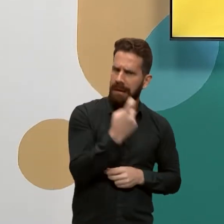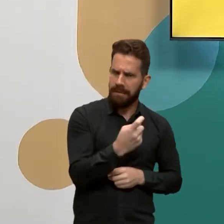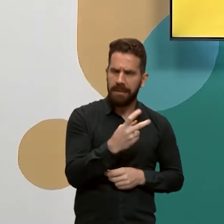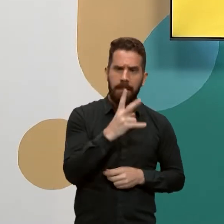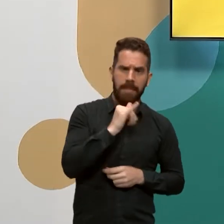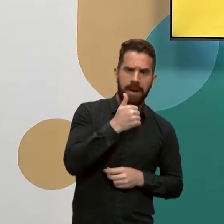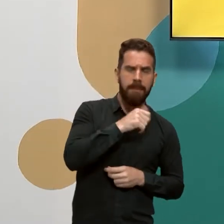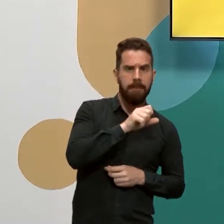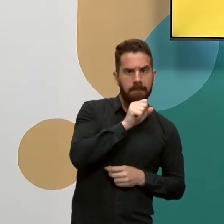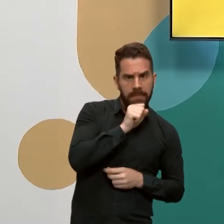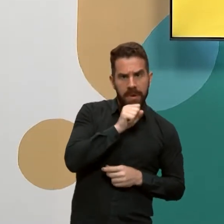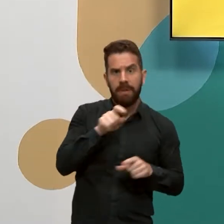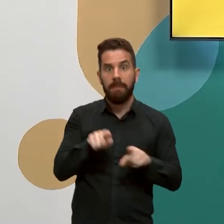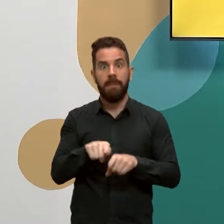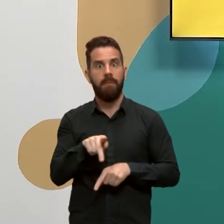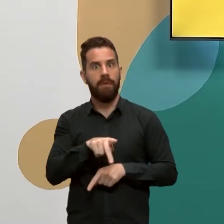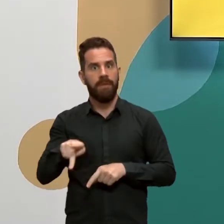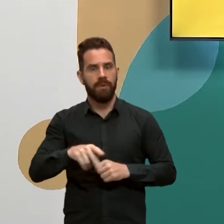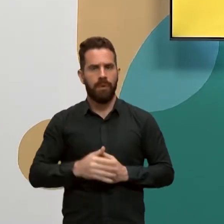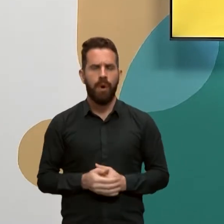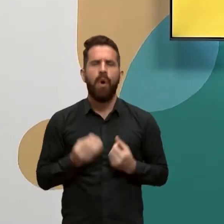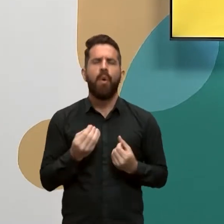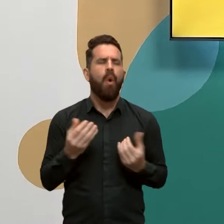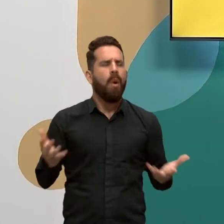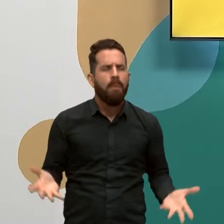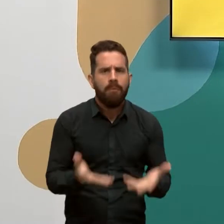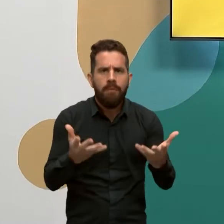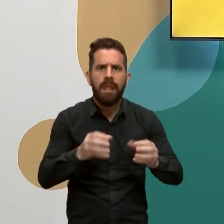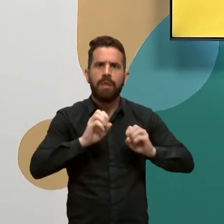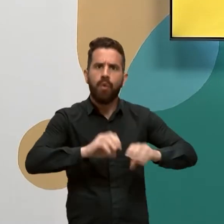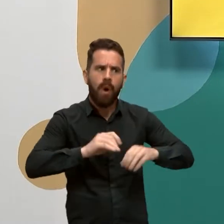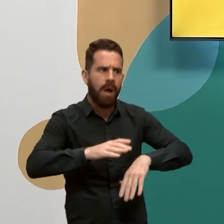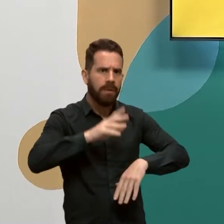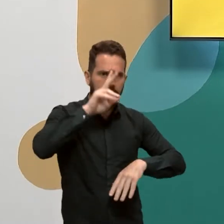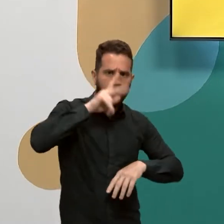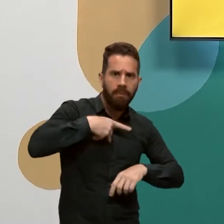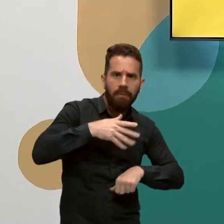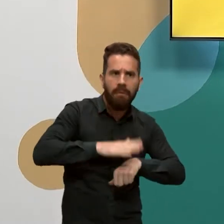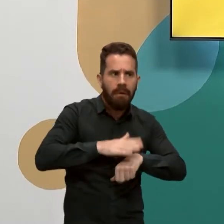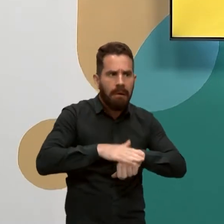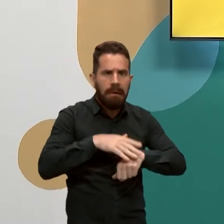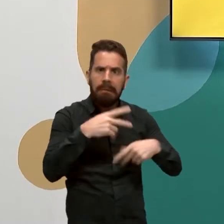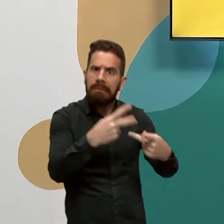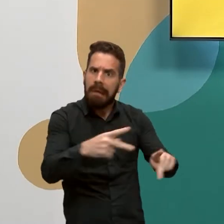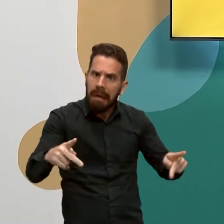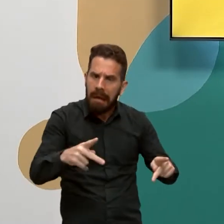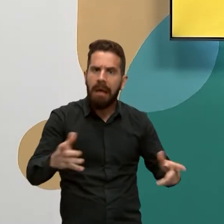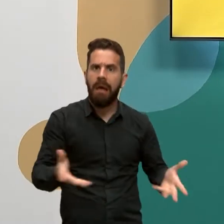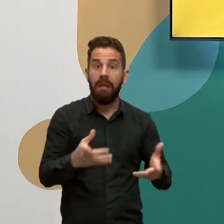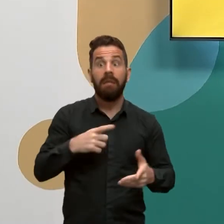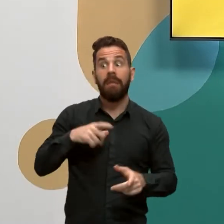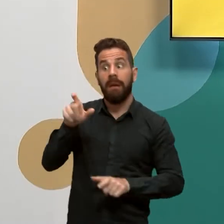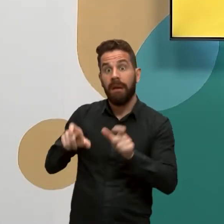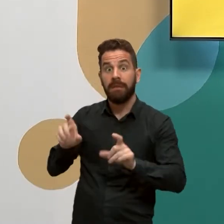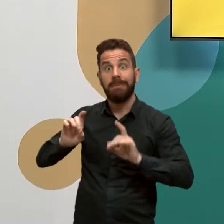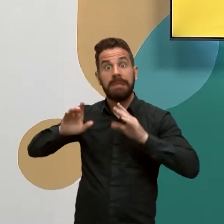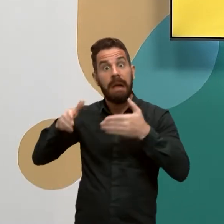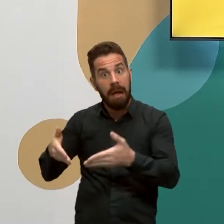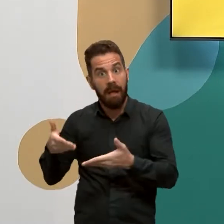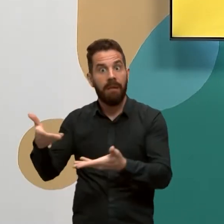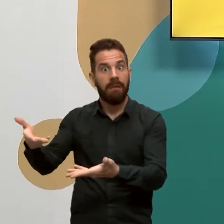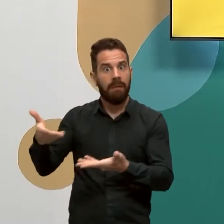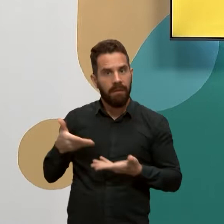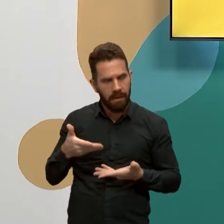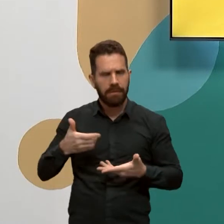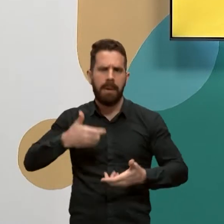educação emancipadora que inclua a autonomia das crianças? Especialistas no assunto vêm tratar